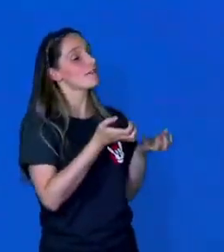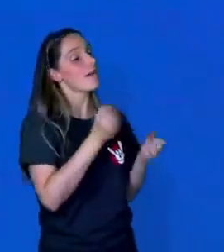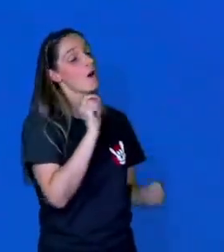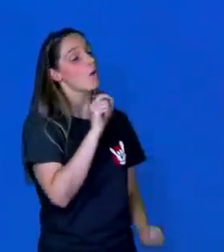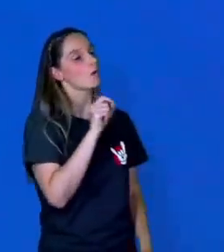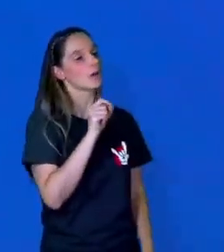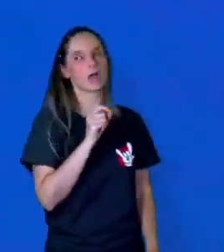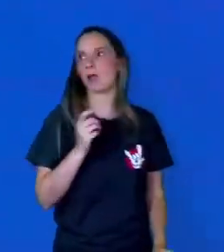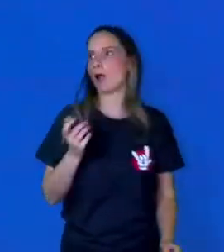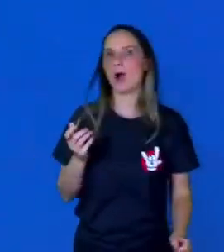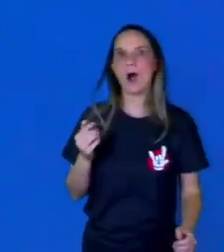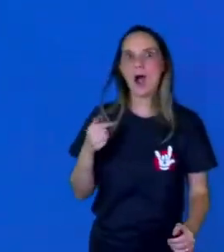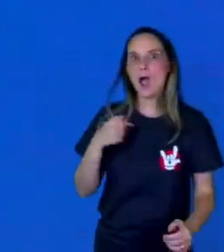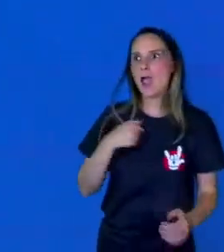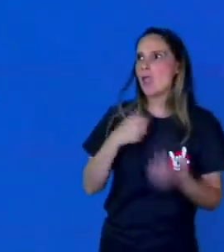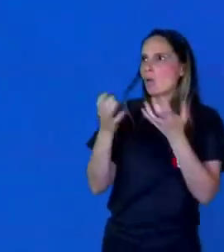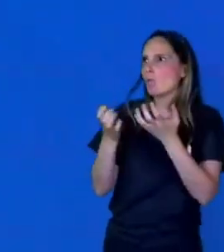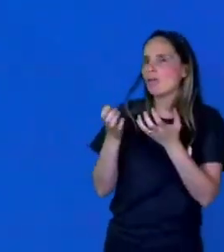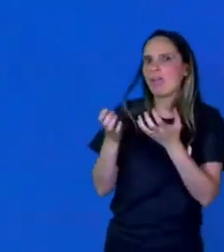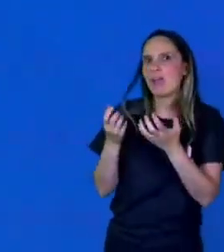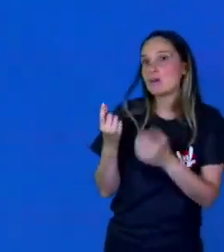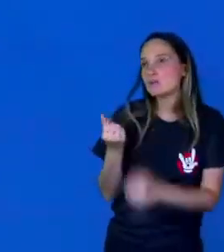chance de você pedir uma esmola de novo.